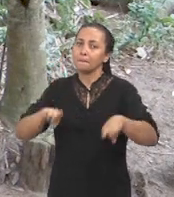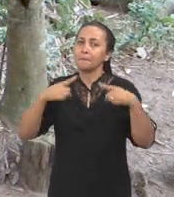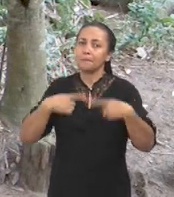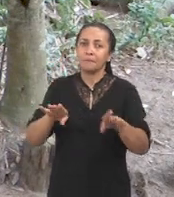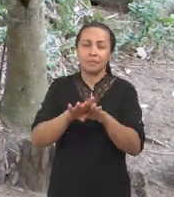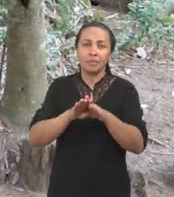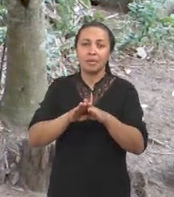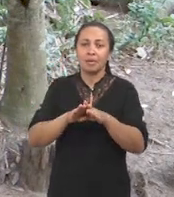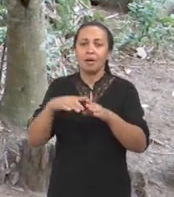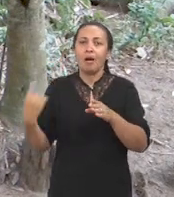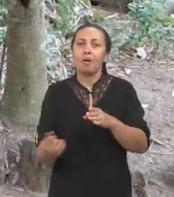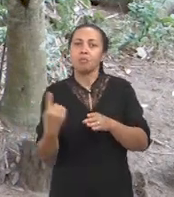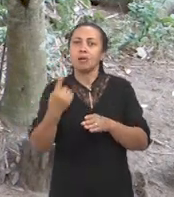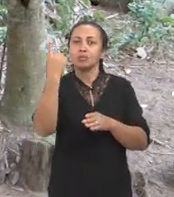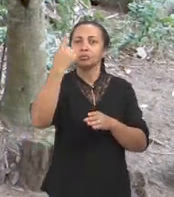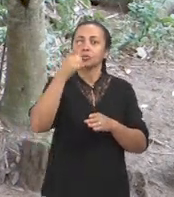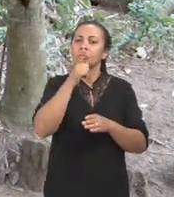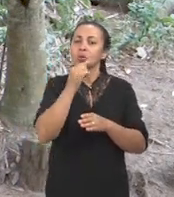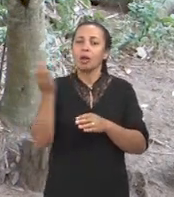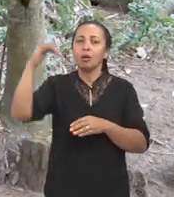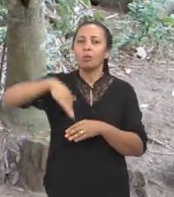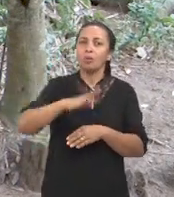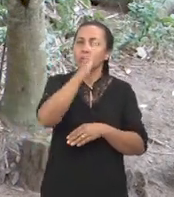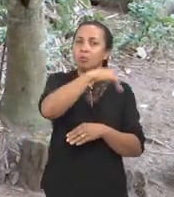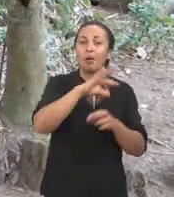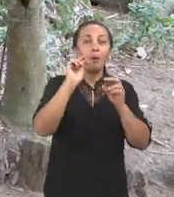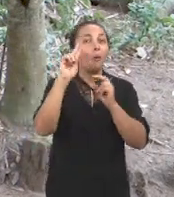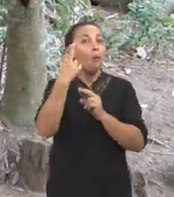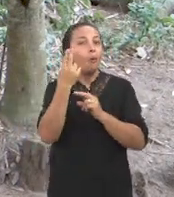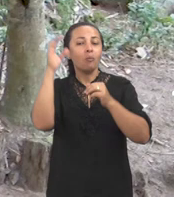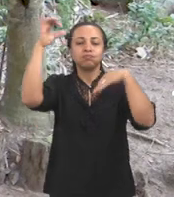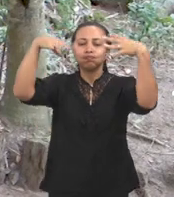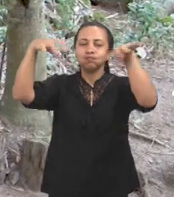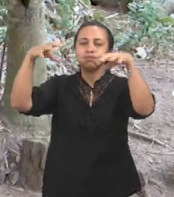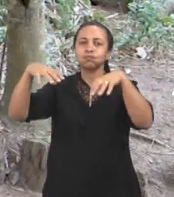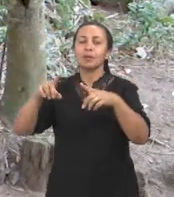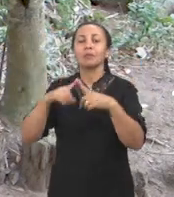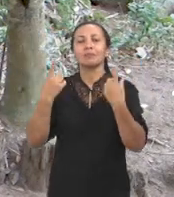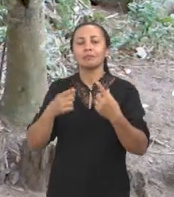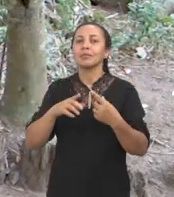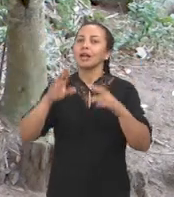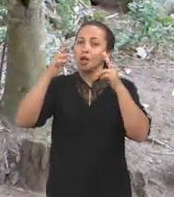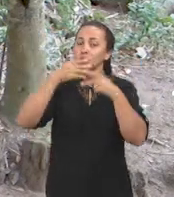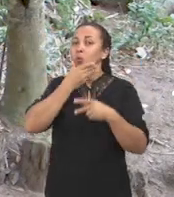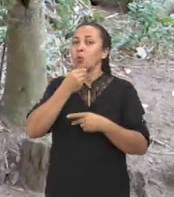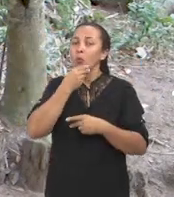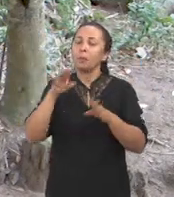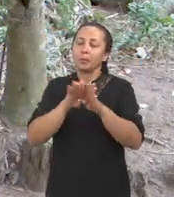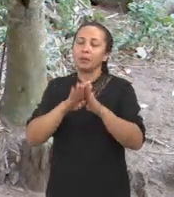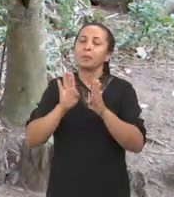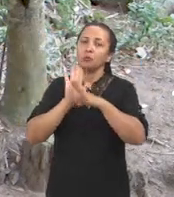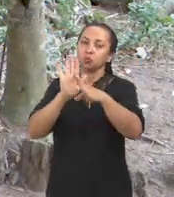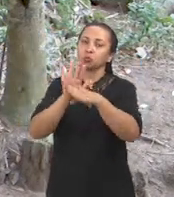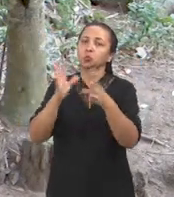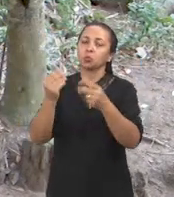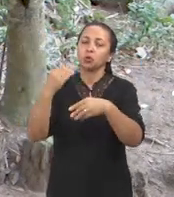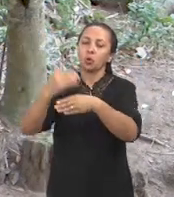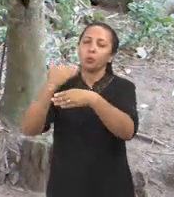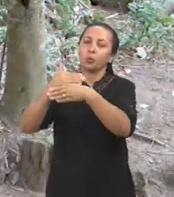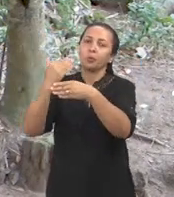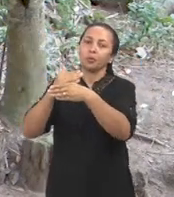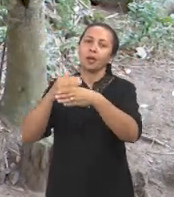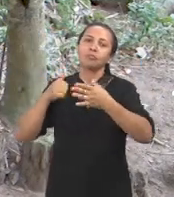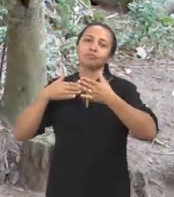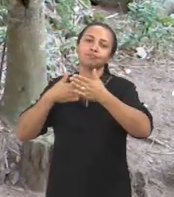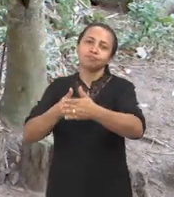entre outros fatores pela elevação do nível do mar ou por tempestades porém intensificado pela ação humana como a construção de